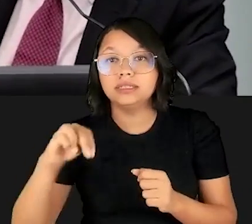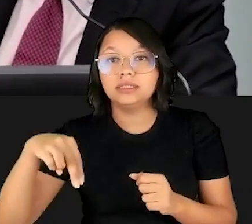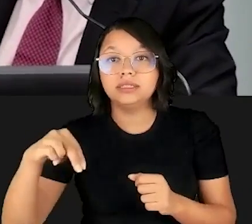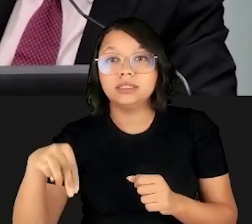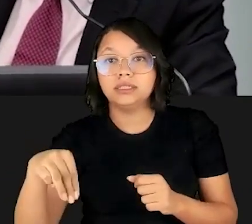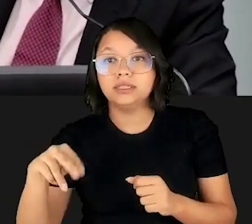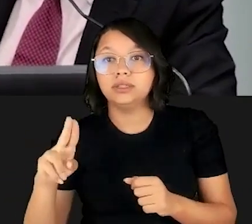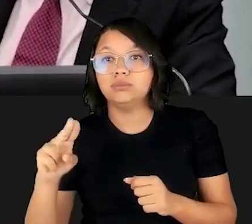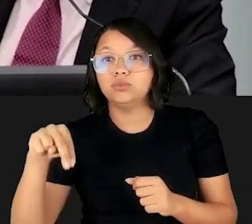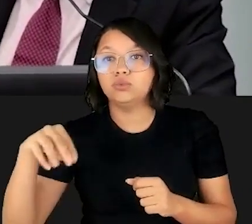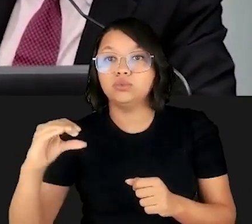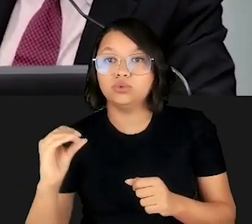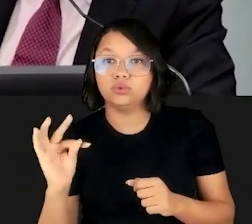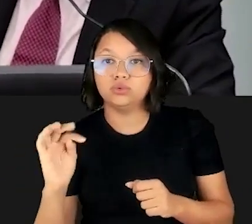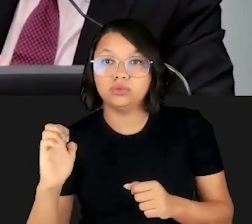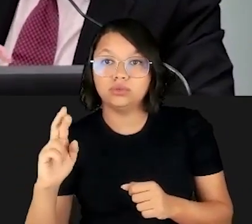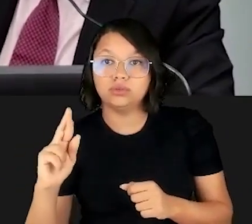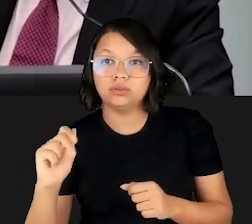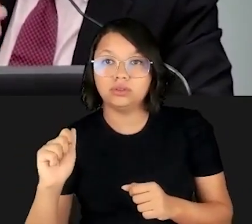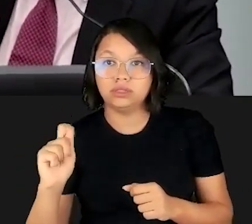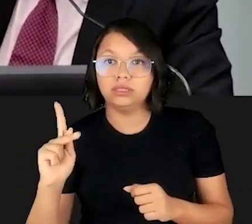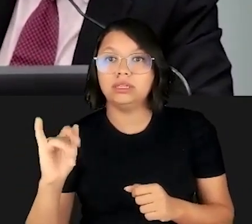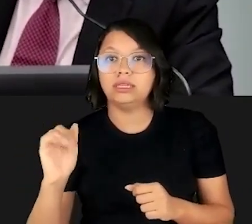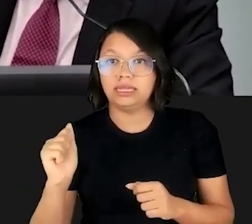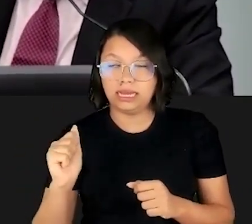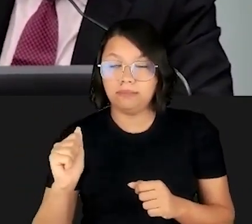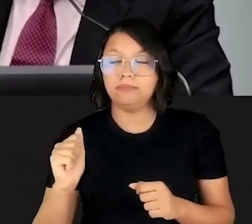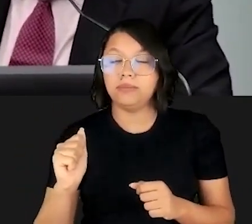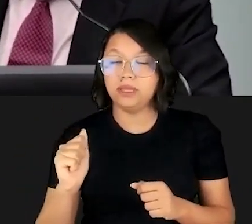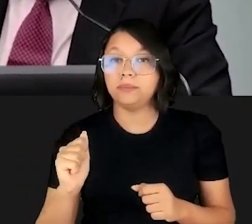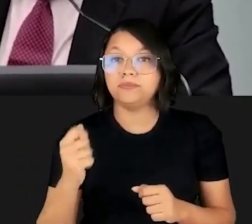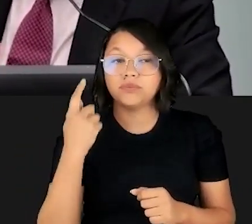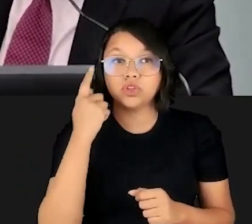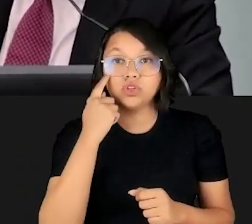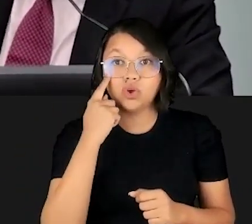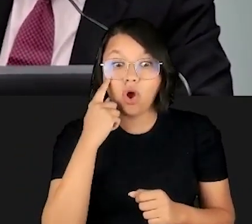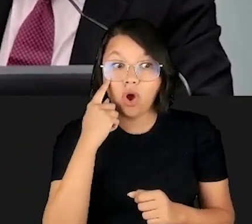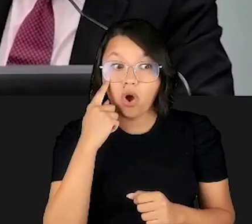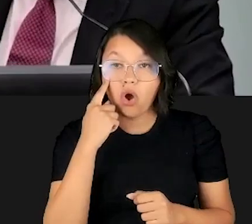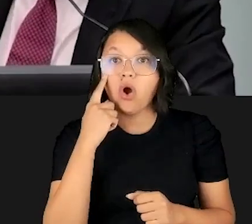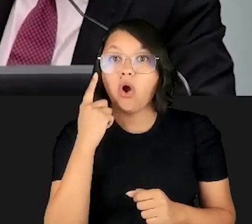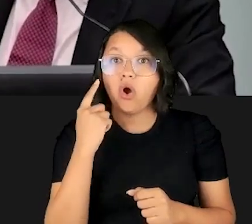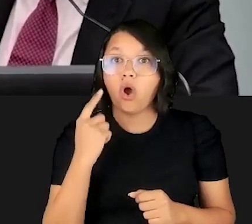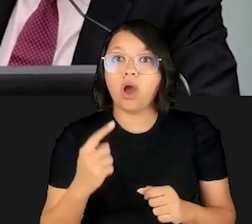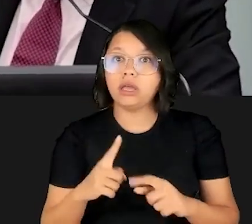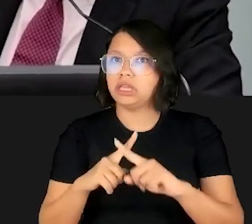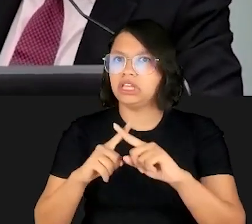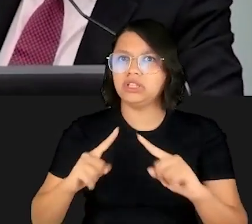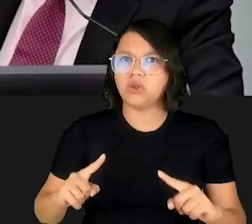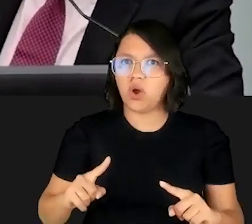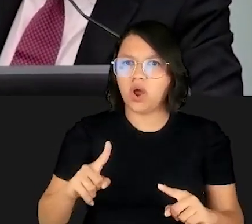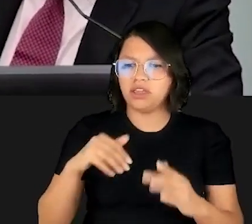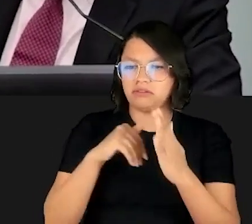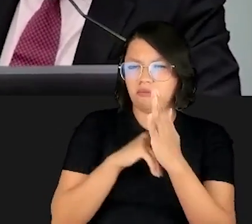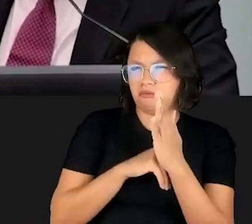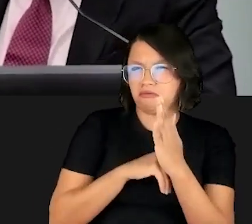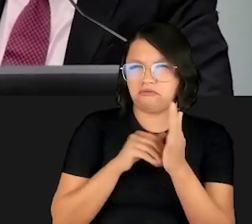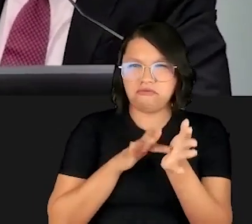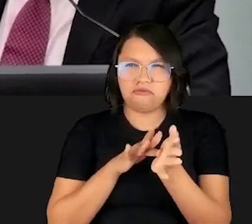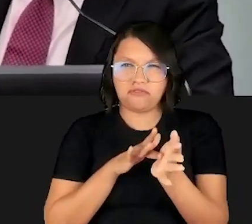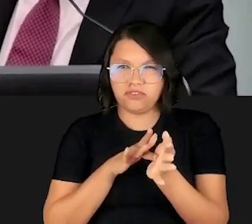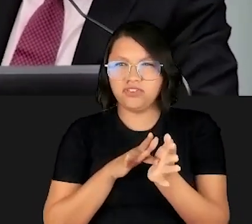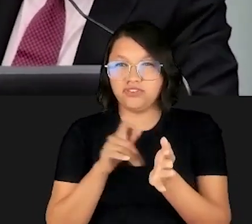que o sistema de defesa do paciente ignore esse passe que o tumor apresenta e o destrua. E funciona. Para todo mundo?